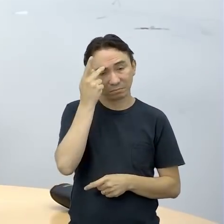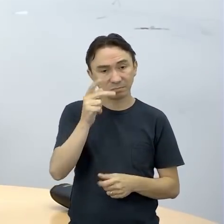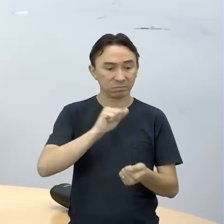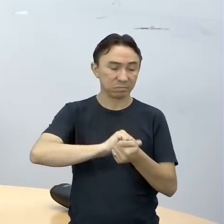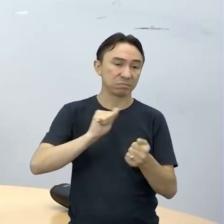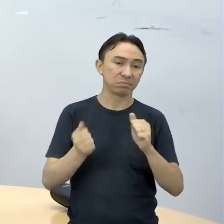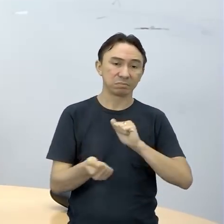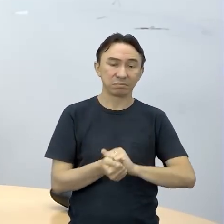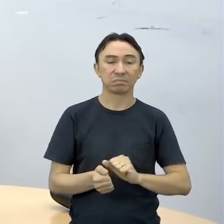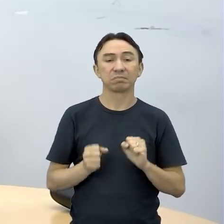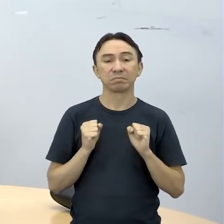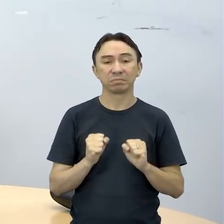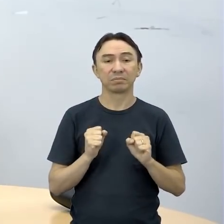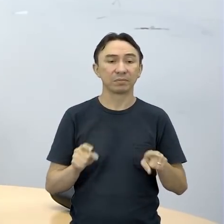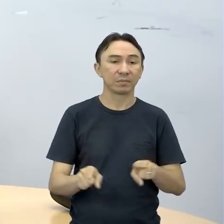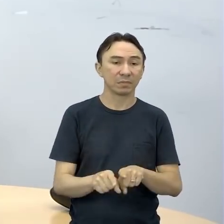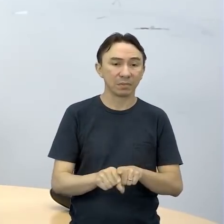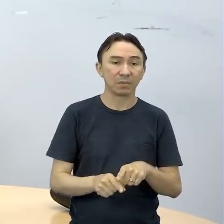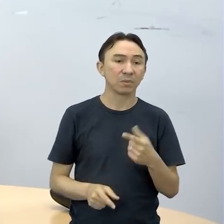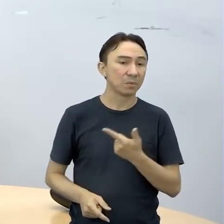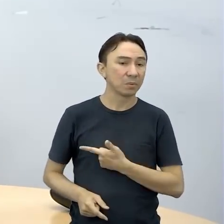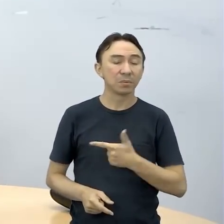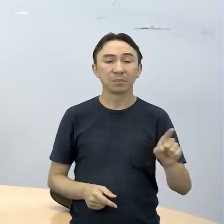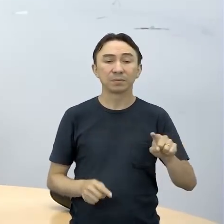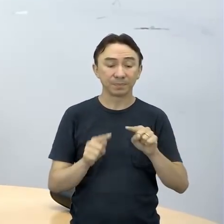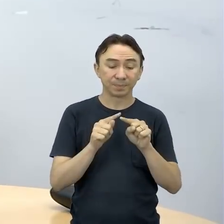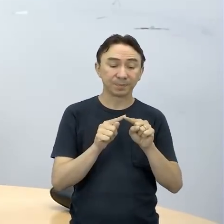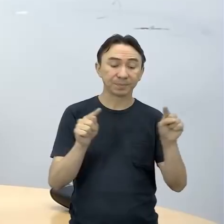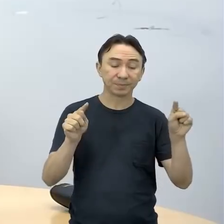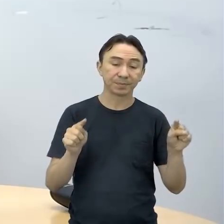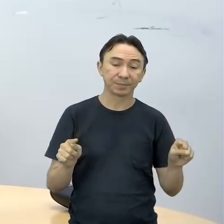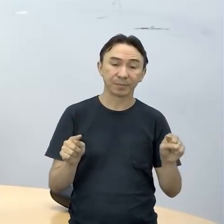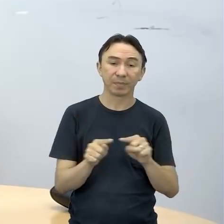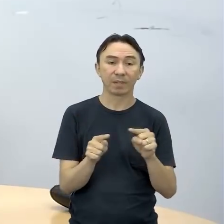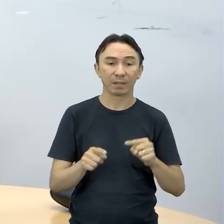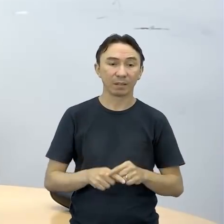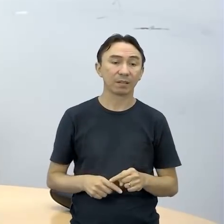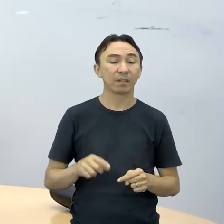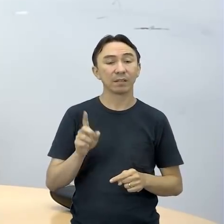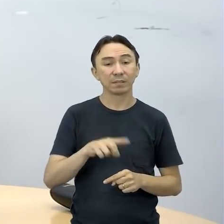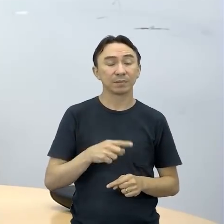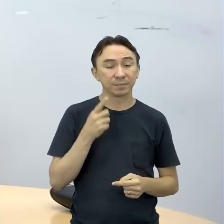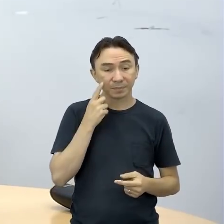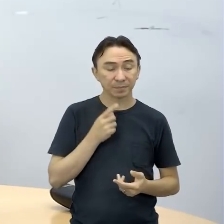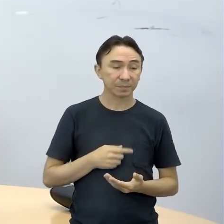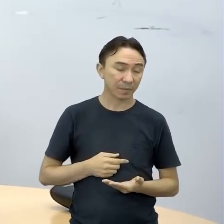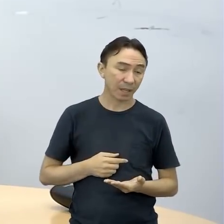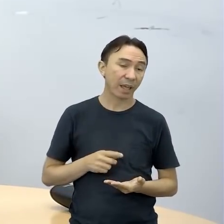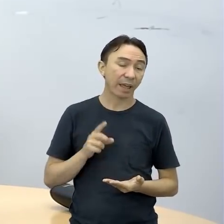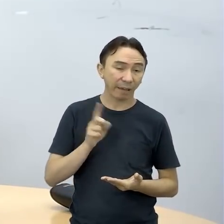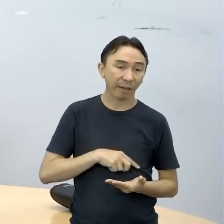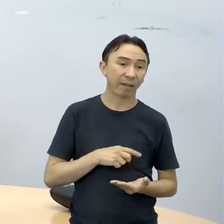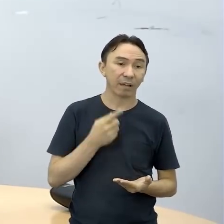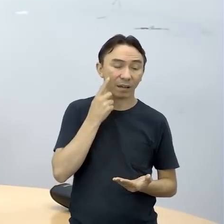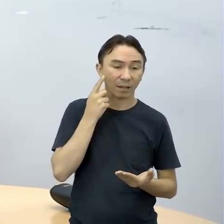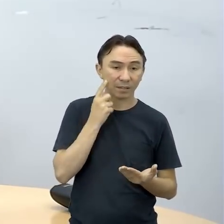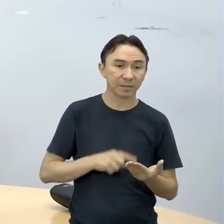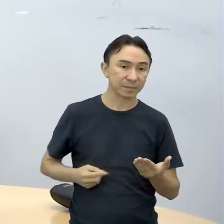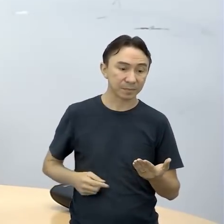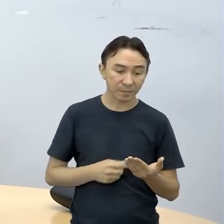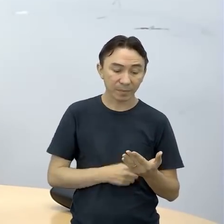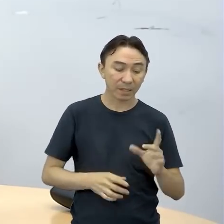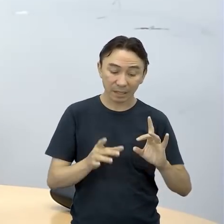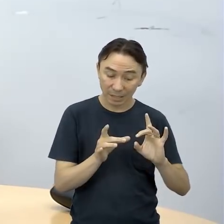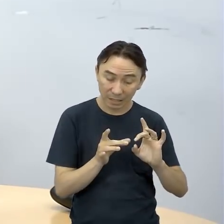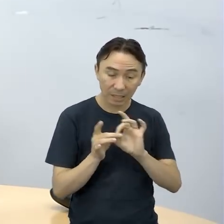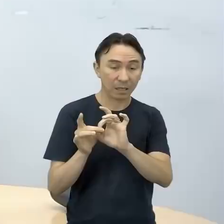Também tem um quadrinho que eu gostaria de chamar a atenção, que é o quadrinho de olho na integração. Esse quadrinho de olho na